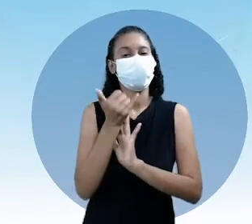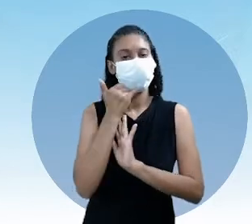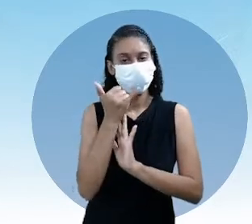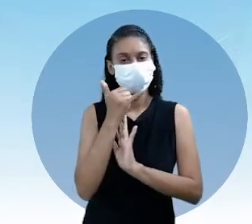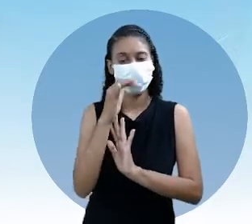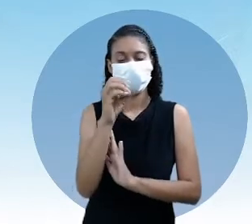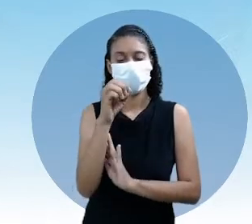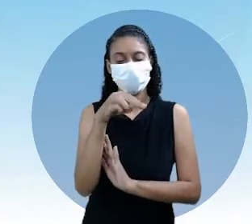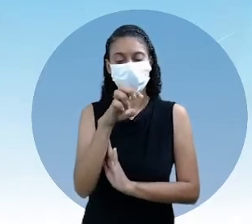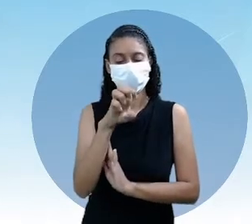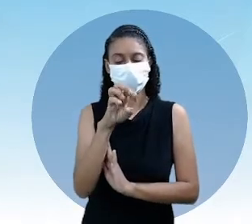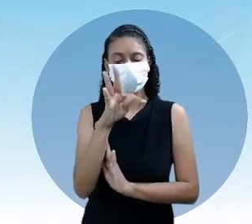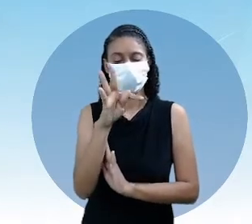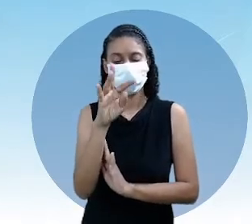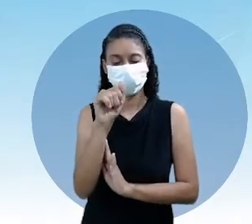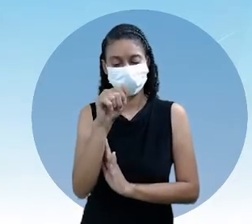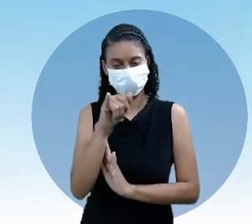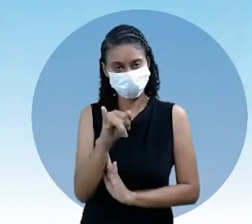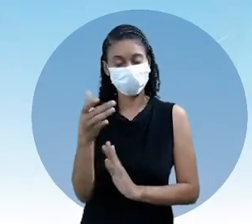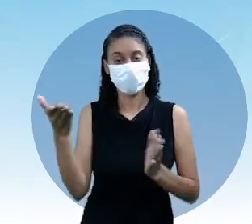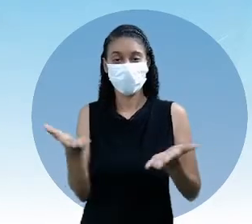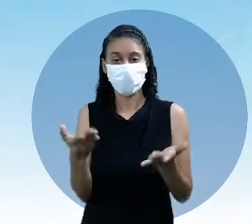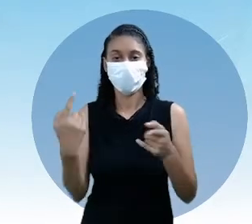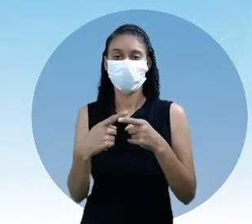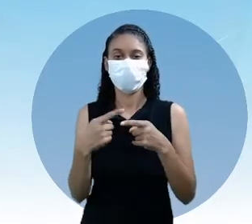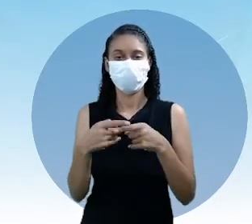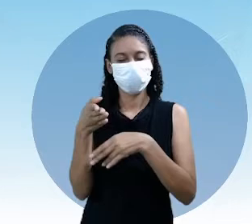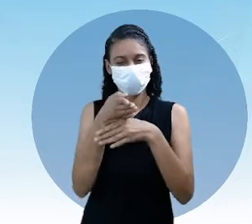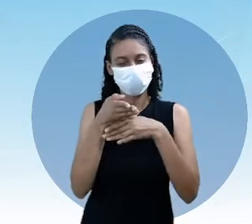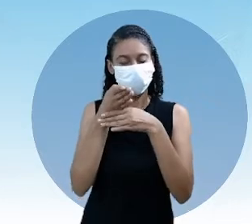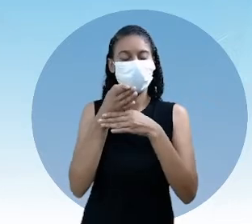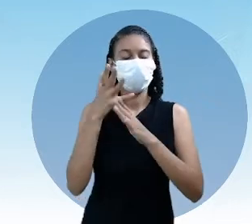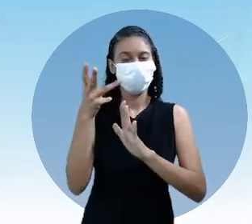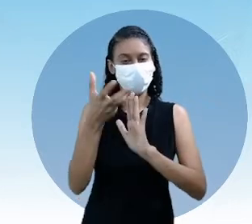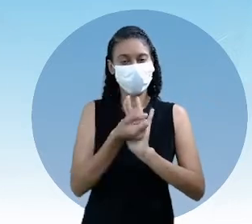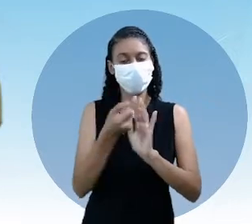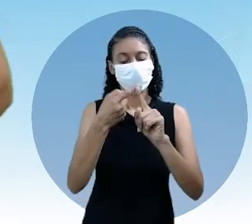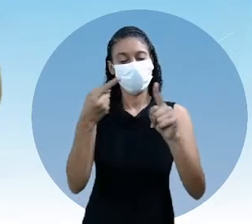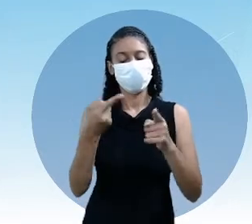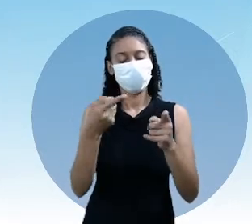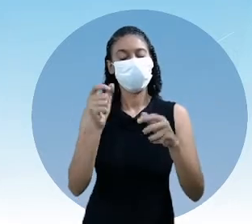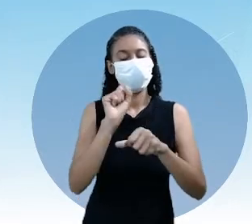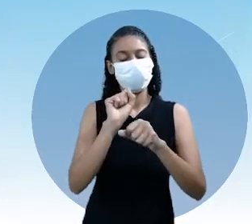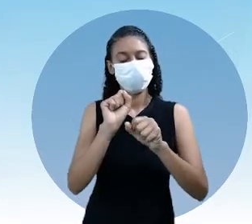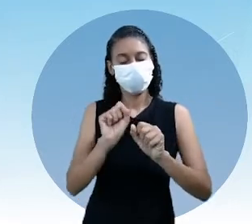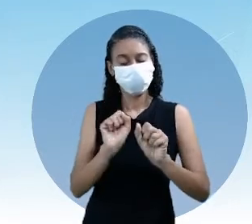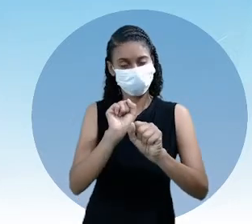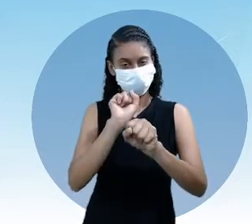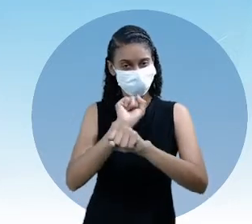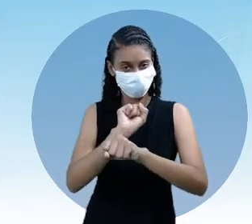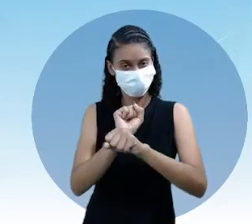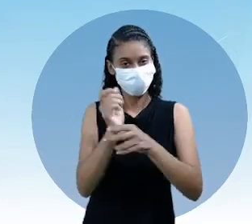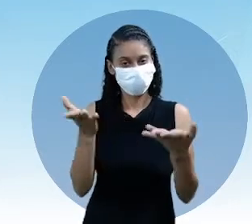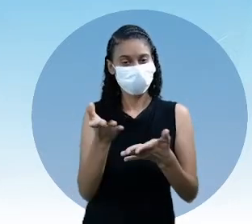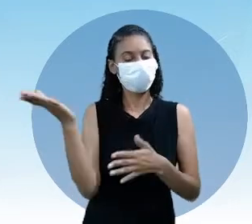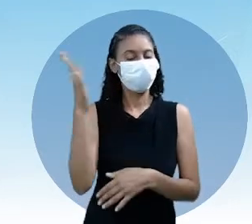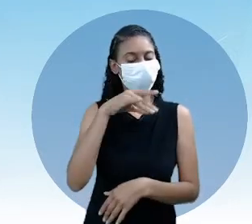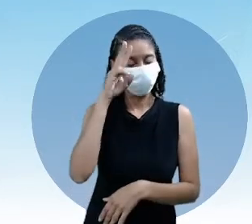hoje, porque esta aula está sendo gravada. Mas se preparem que agora sim vem história.